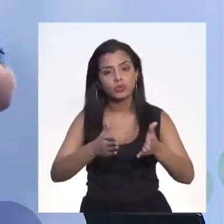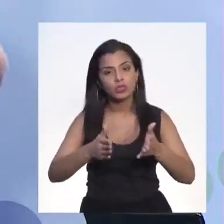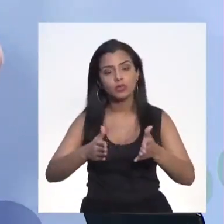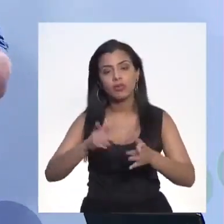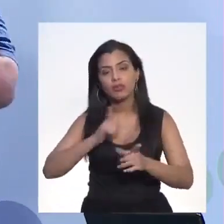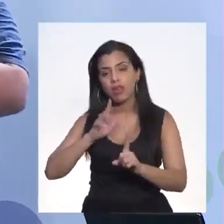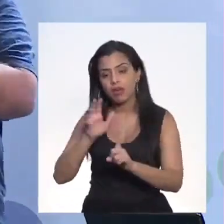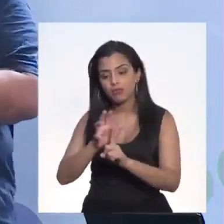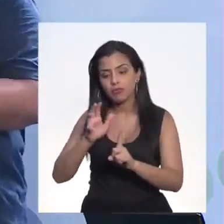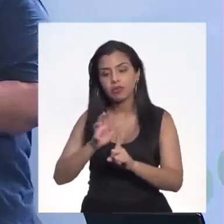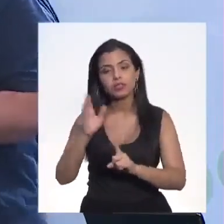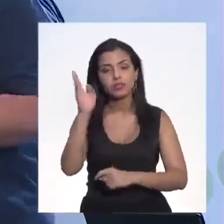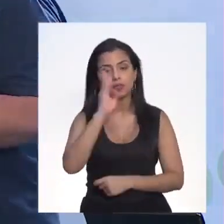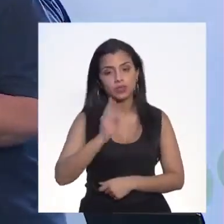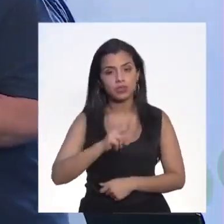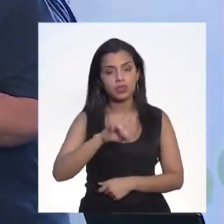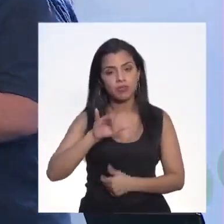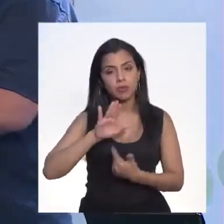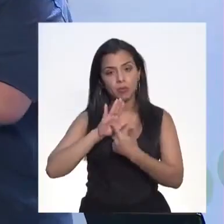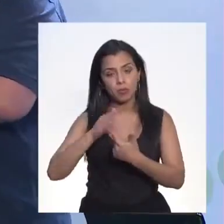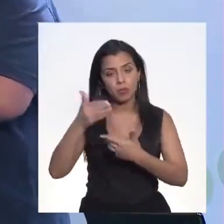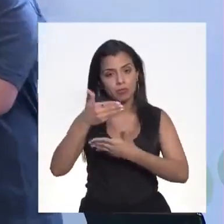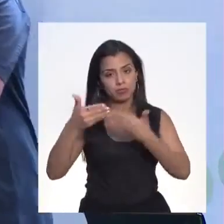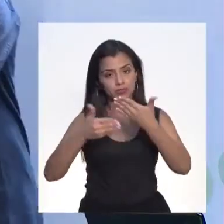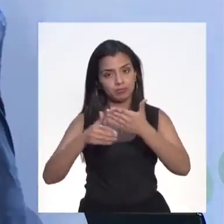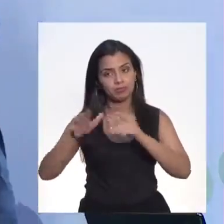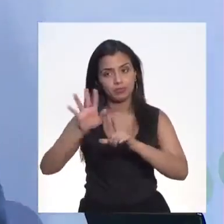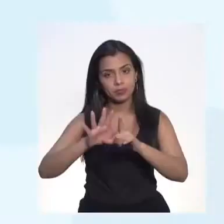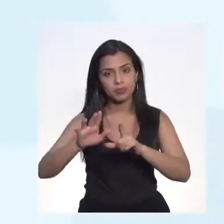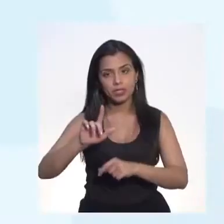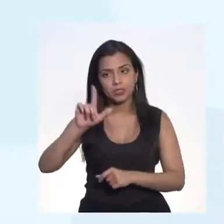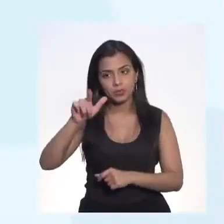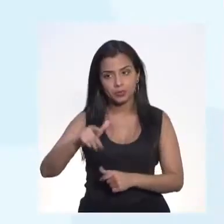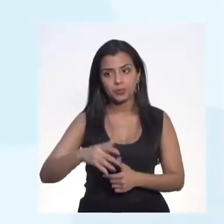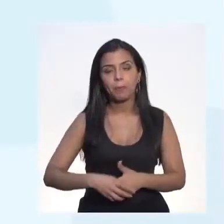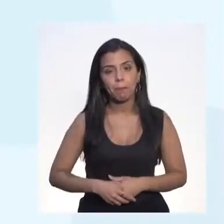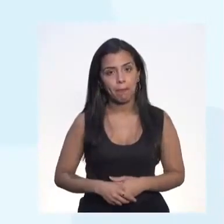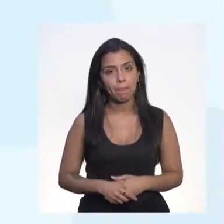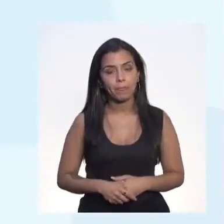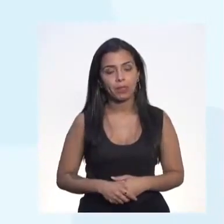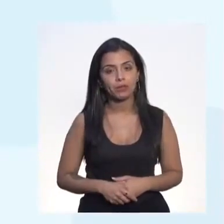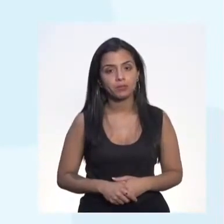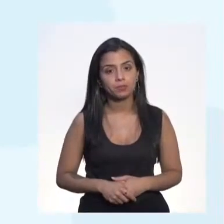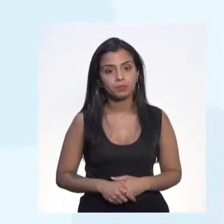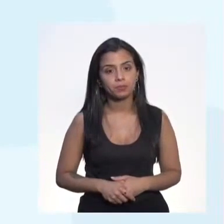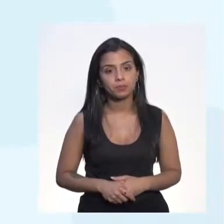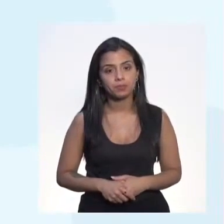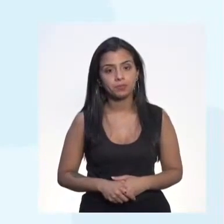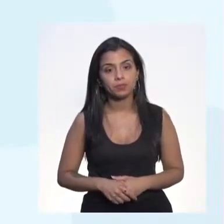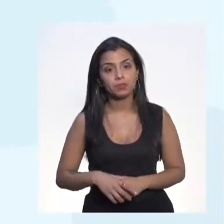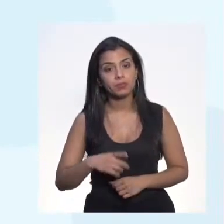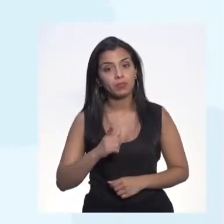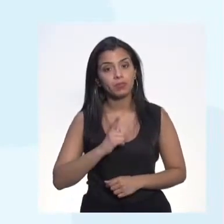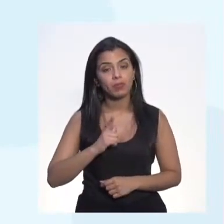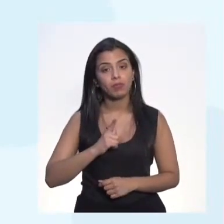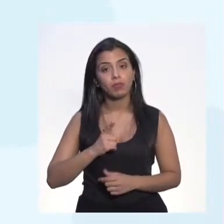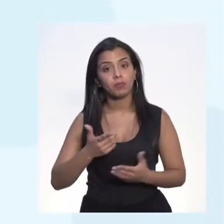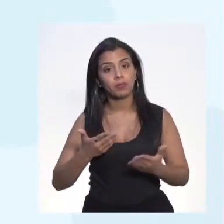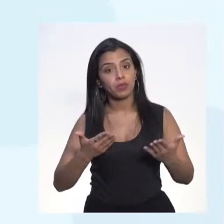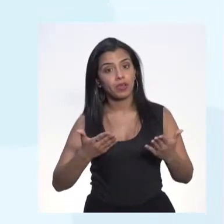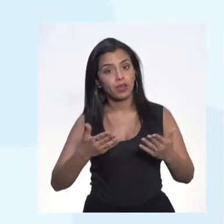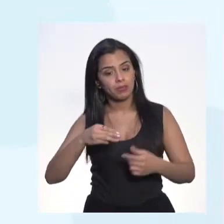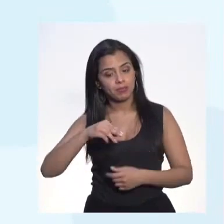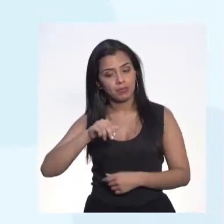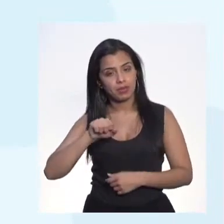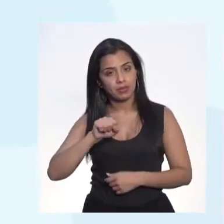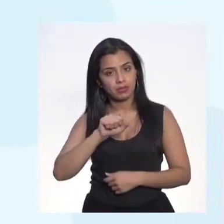Brasil, que é o que a gente vai ver na próxima imagem. Então, vamos lá na próxima imagem aí. Então, nós temos massas de ar do verão e do inverno. Olha a